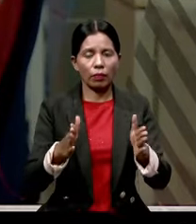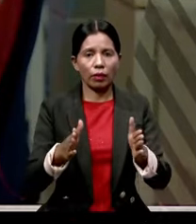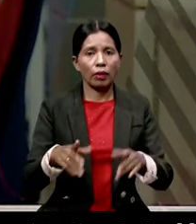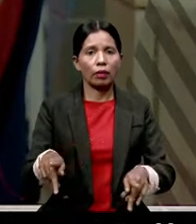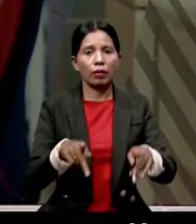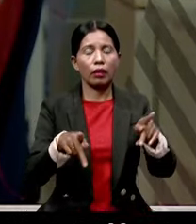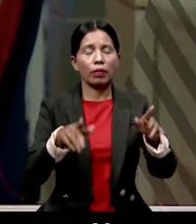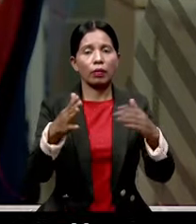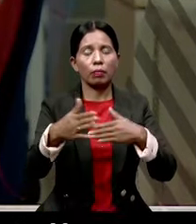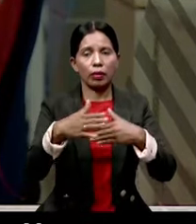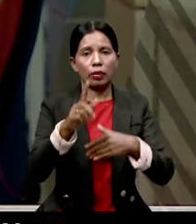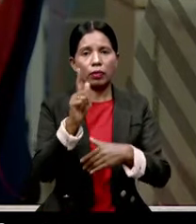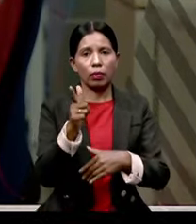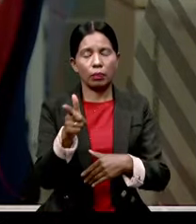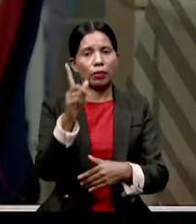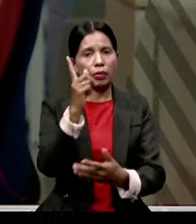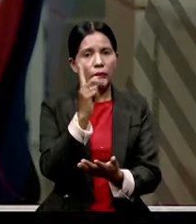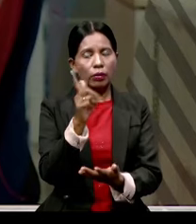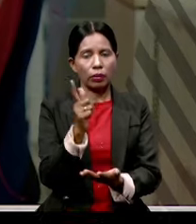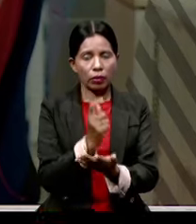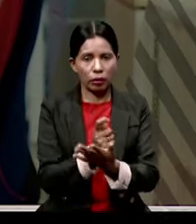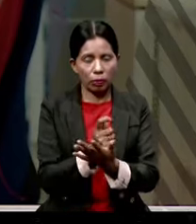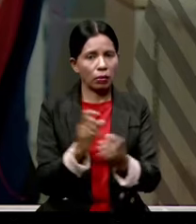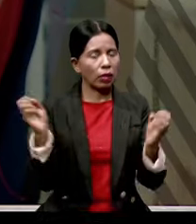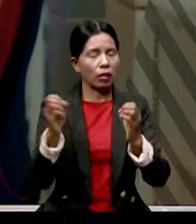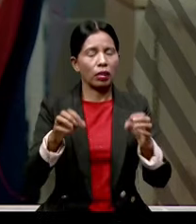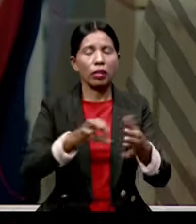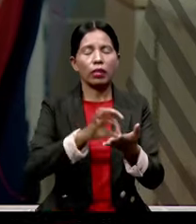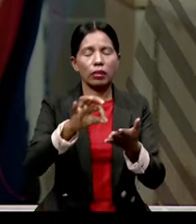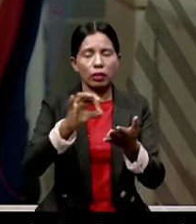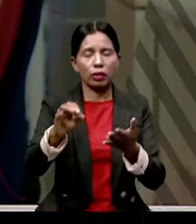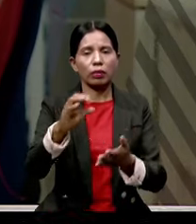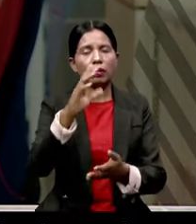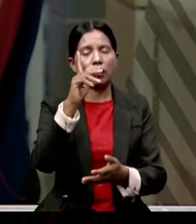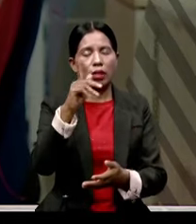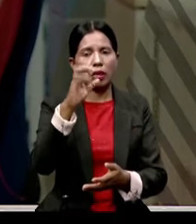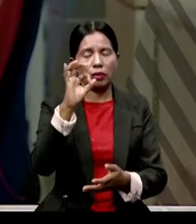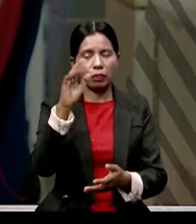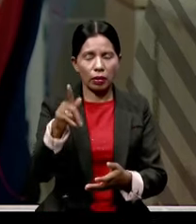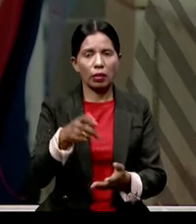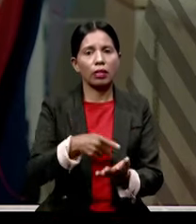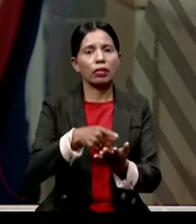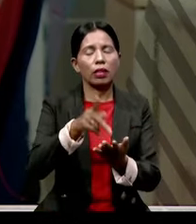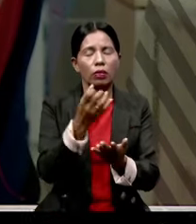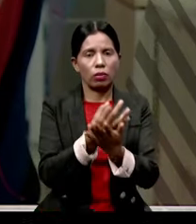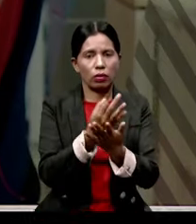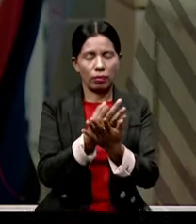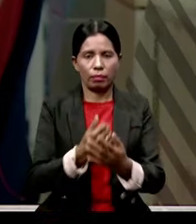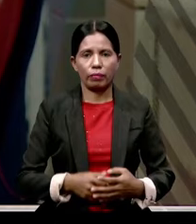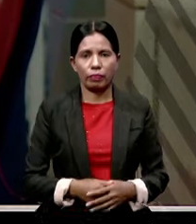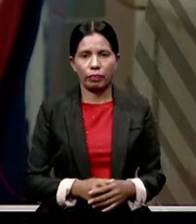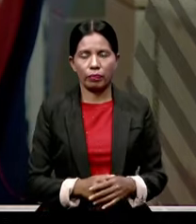Em Honolulu, claro, existe esse sistema de comissão de função pública, mas bem acesso a salário mensal.